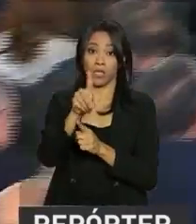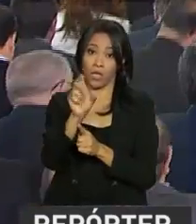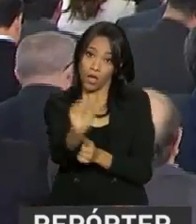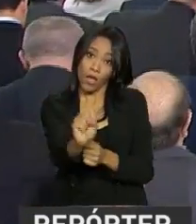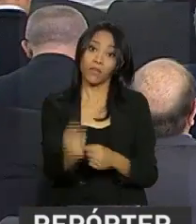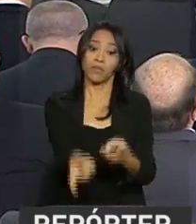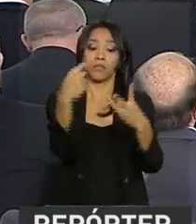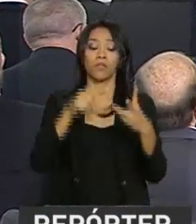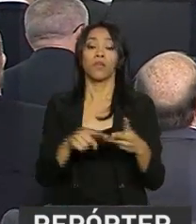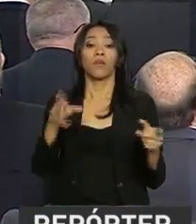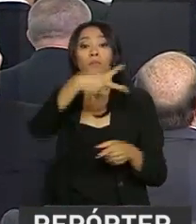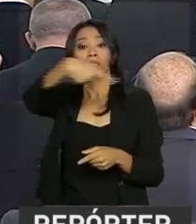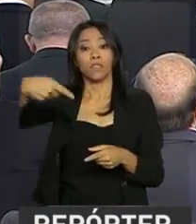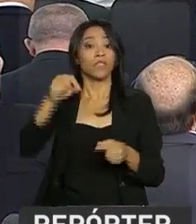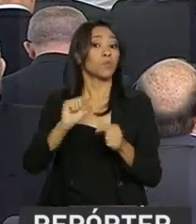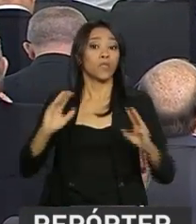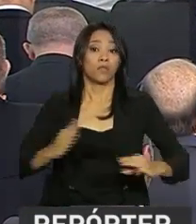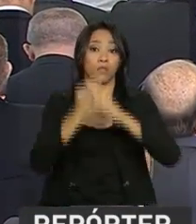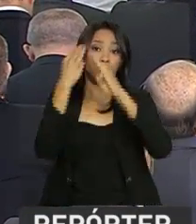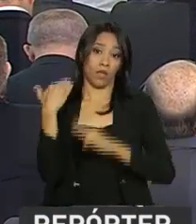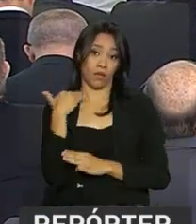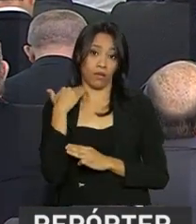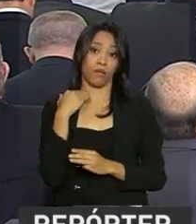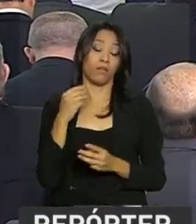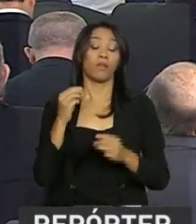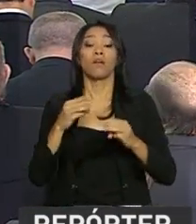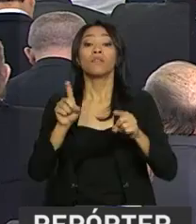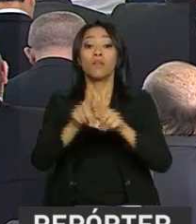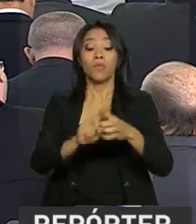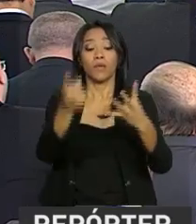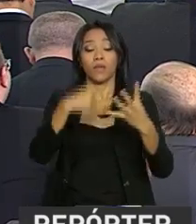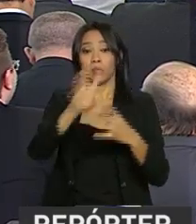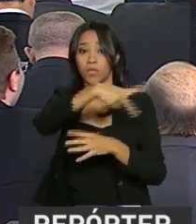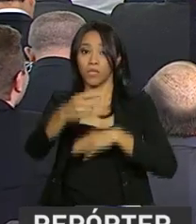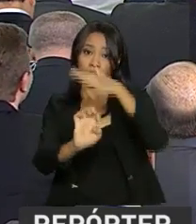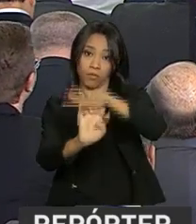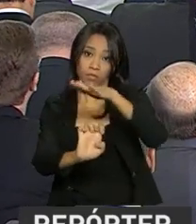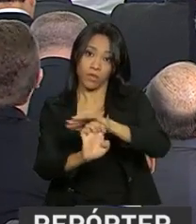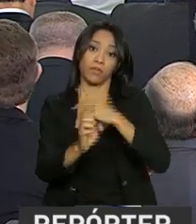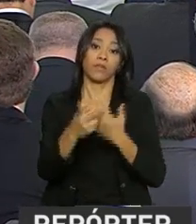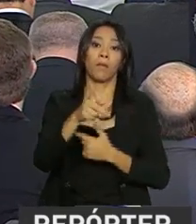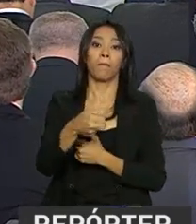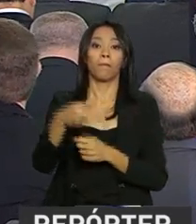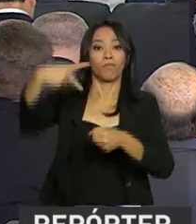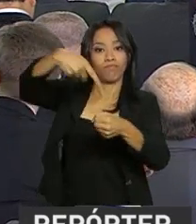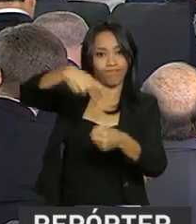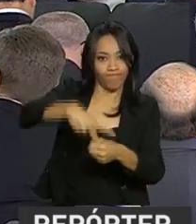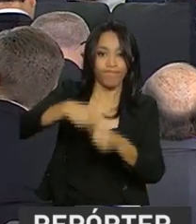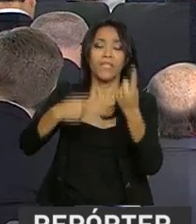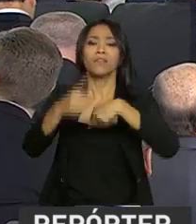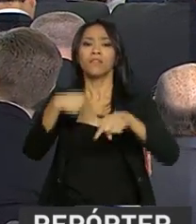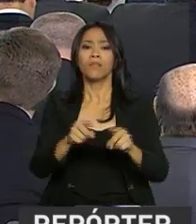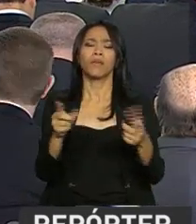Bastos Marques do presidente da Caixa Gilberto OC do presidente da Petrobras Pedro parente e do presidente do